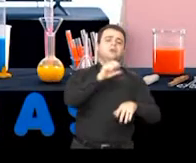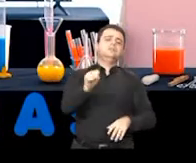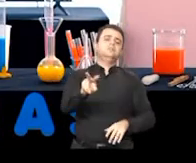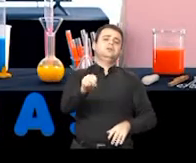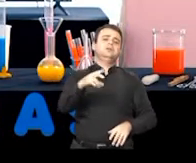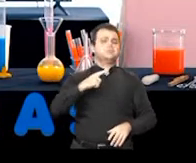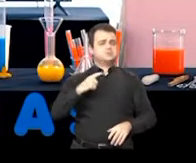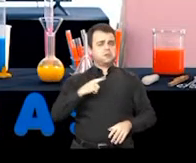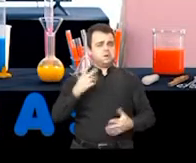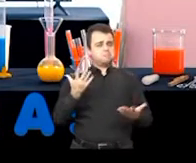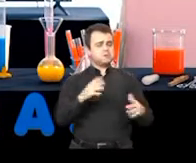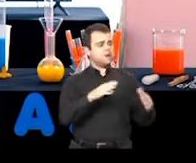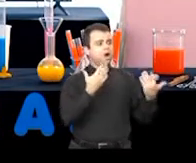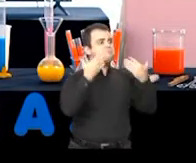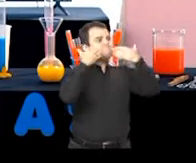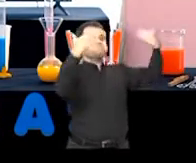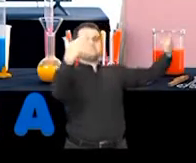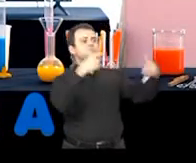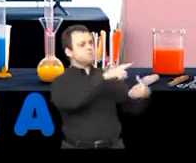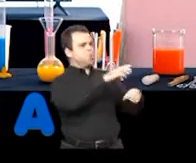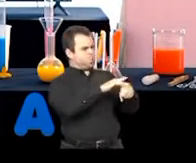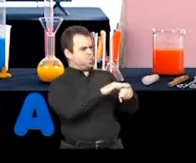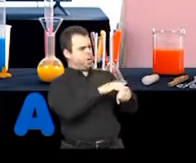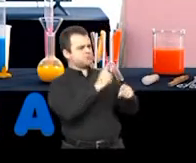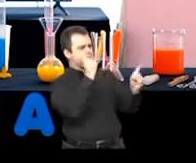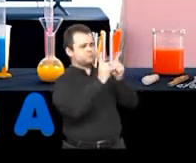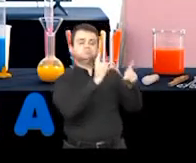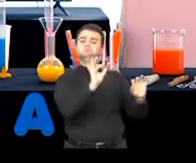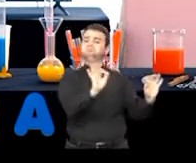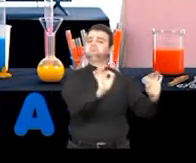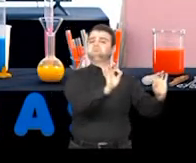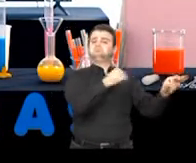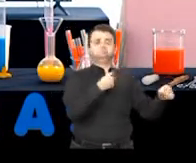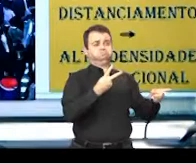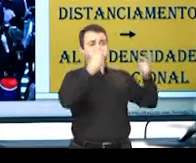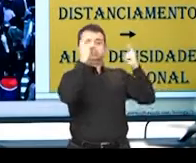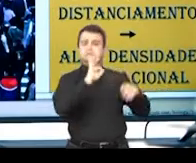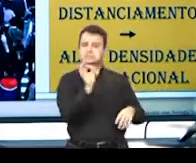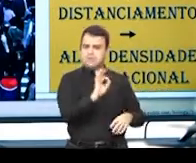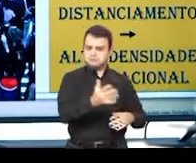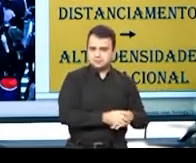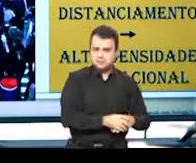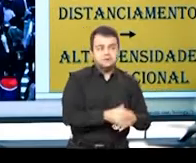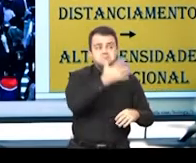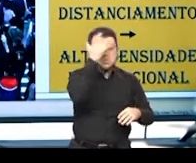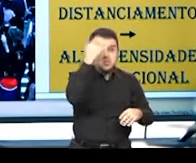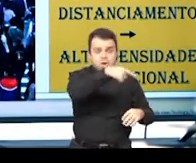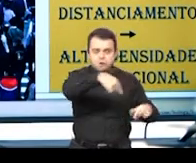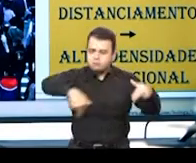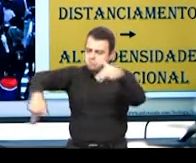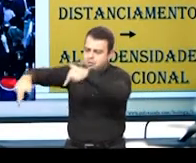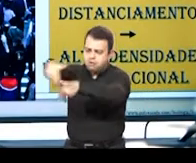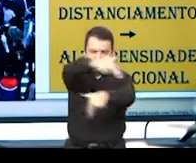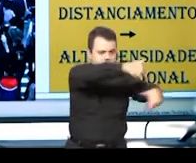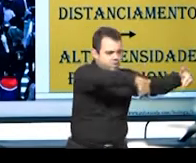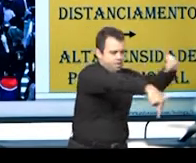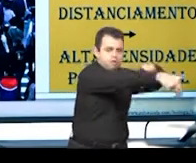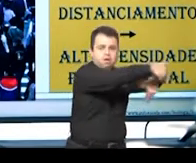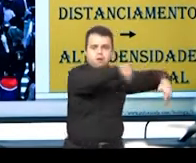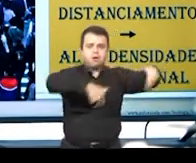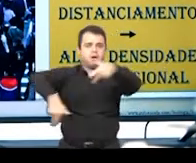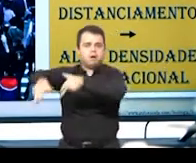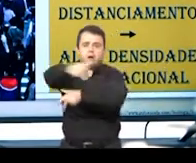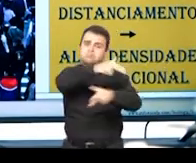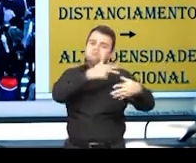pessoas nem sempre mostram que estão doentes. Por esse motivo, quanto mais elas circularem, já que estamos